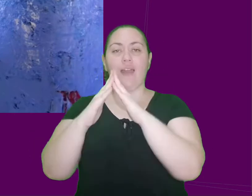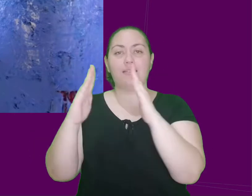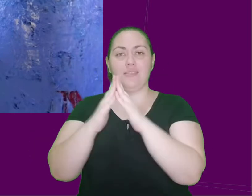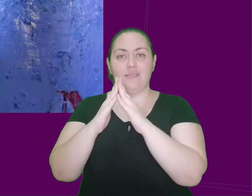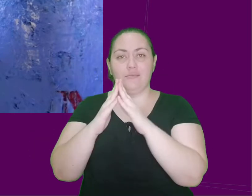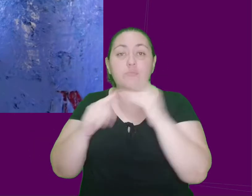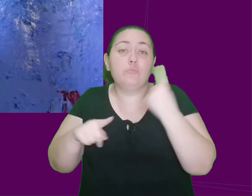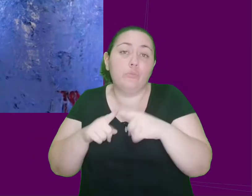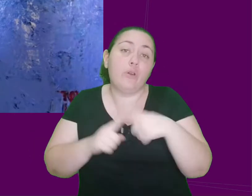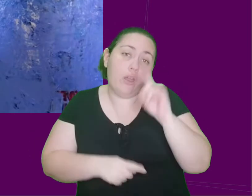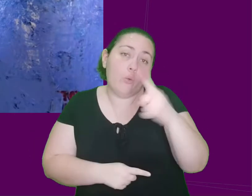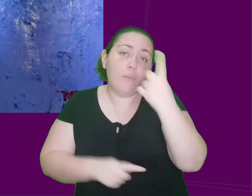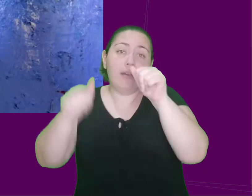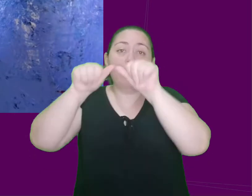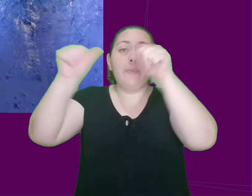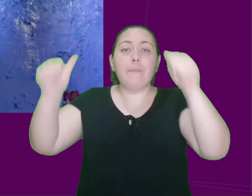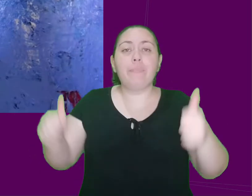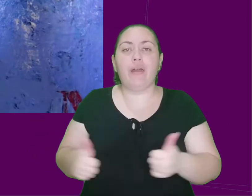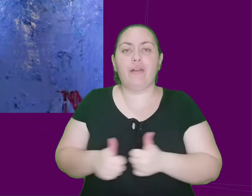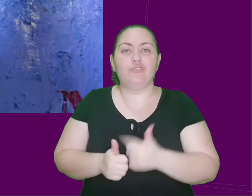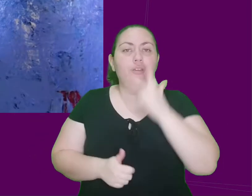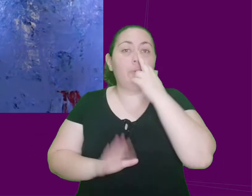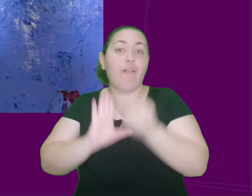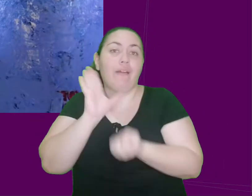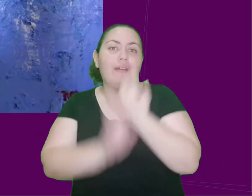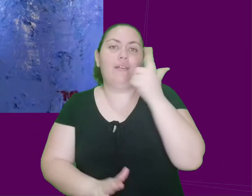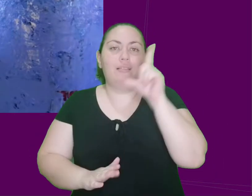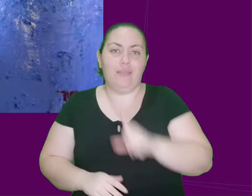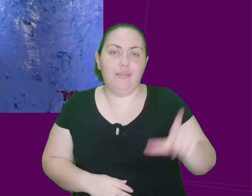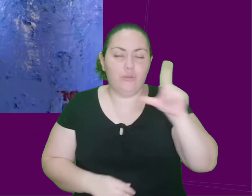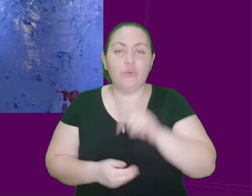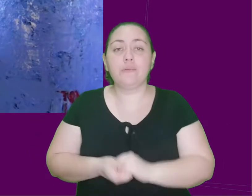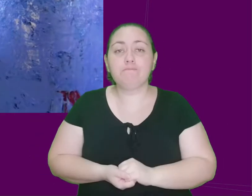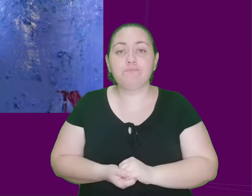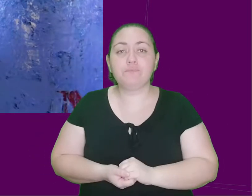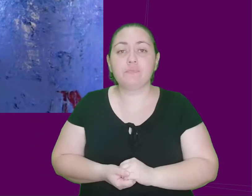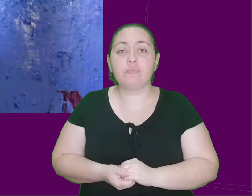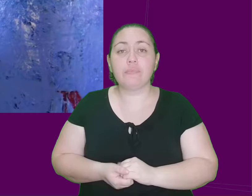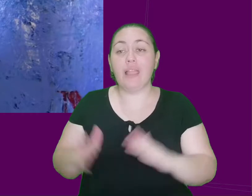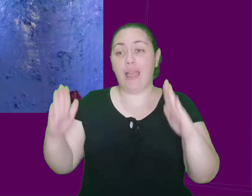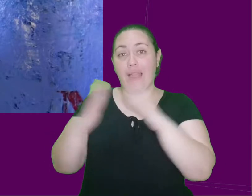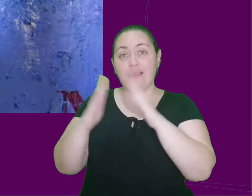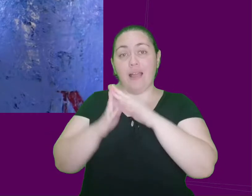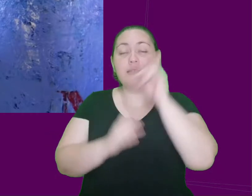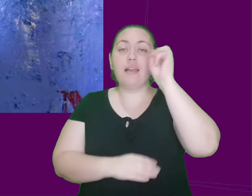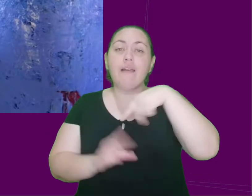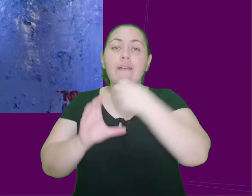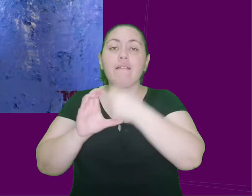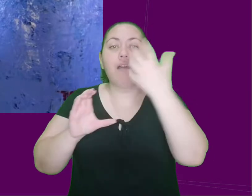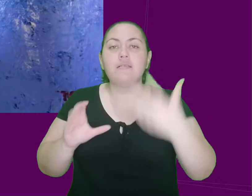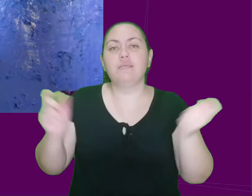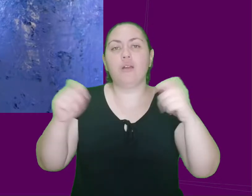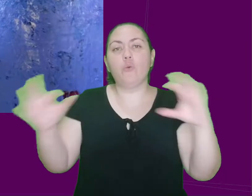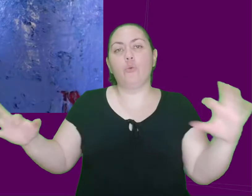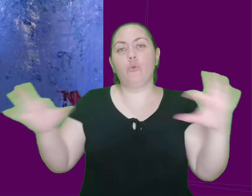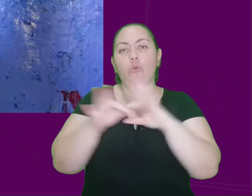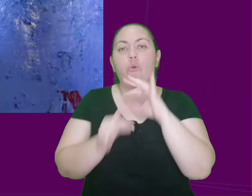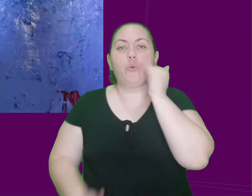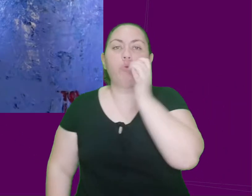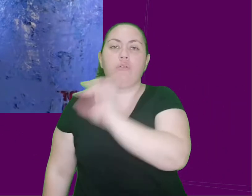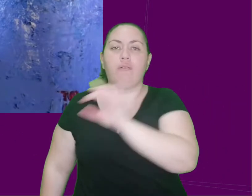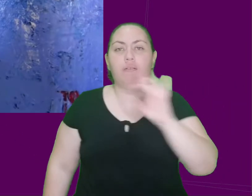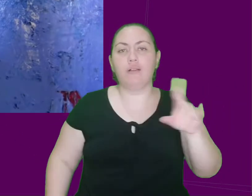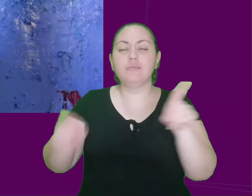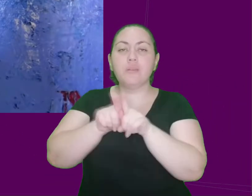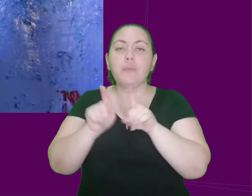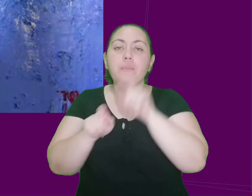pensada aqui como uma das imagens da sua criação literária. Ela seria um dos elementos que uniria os contos